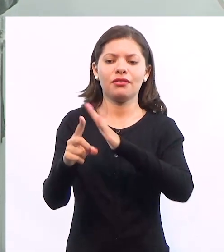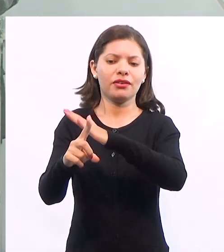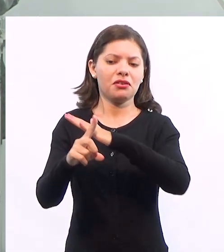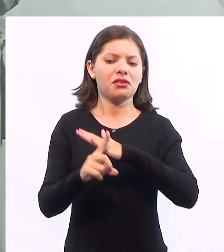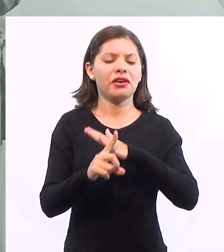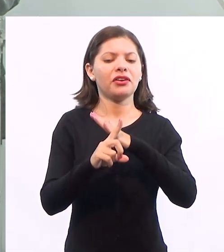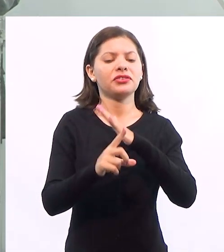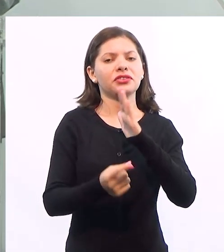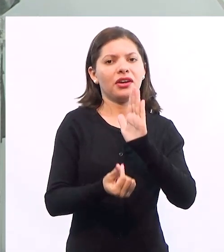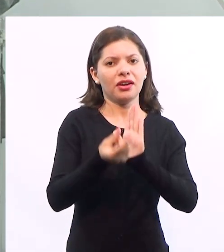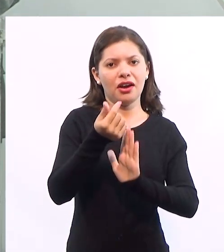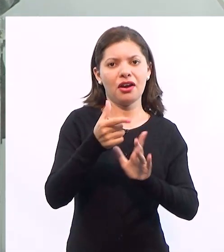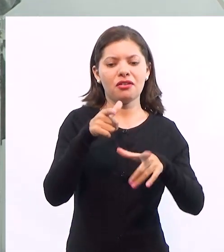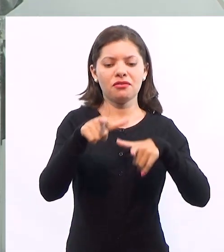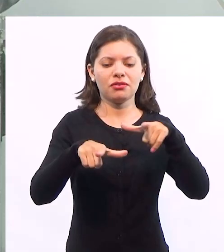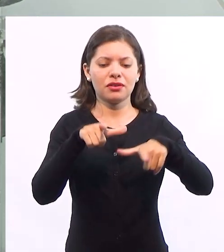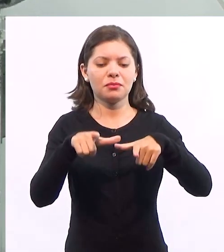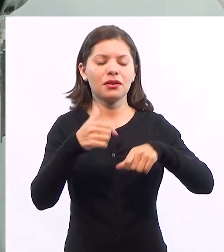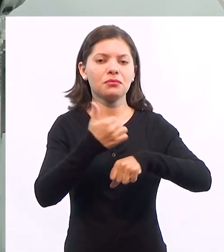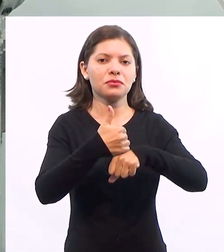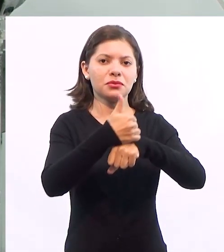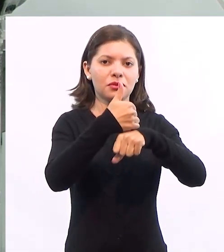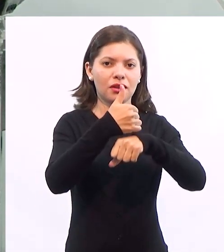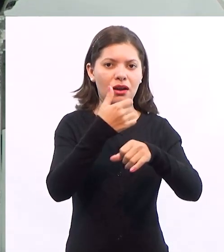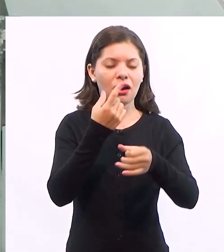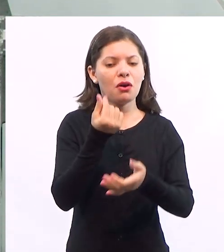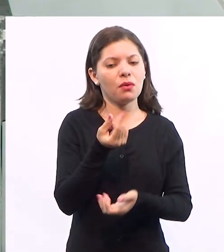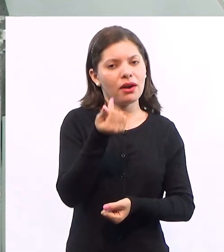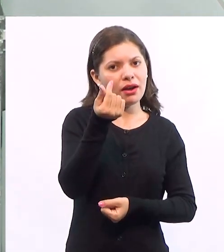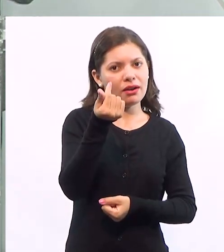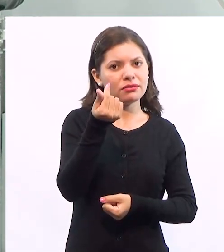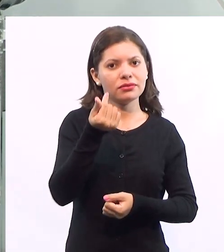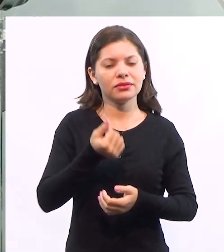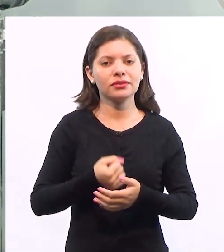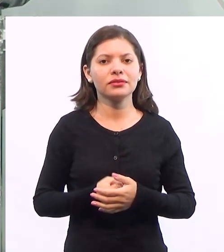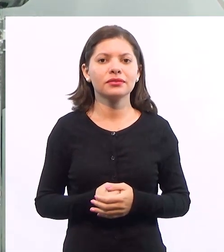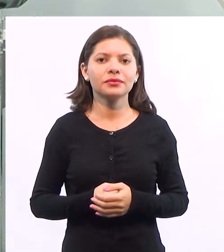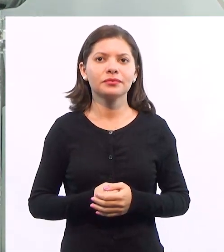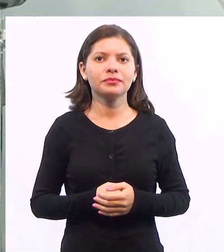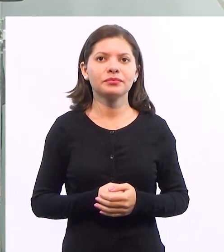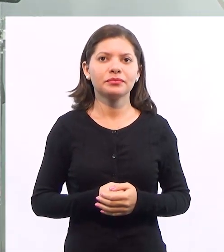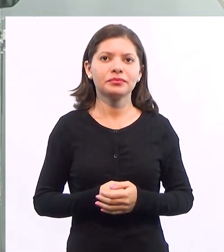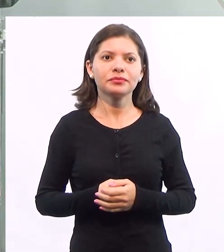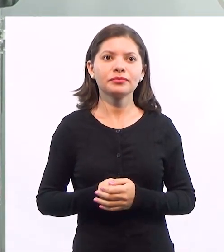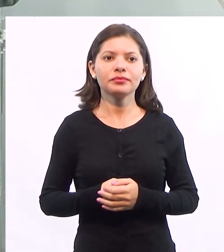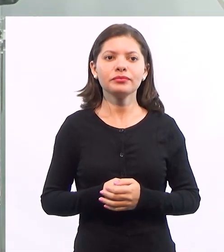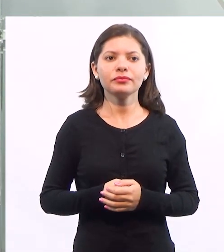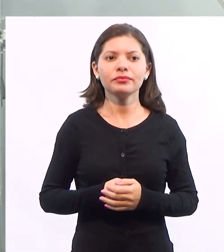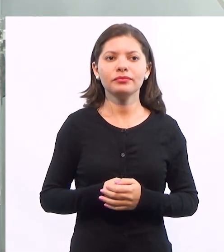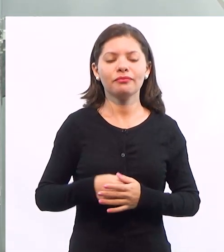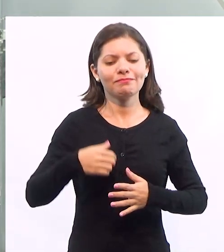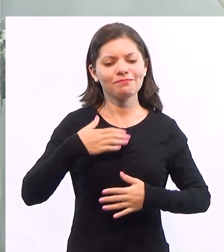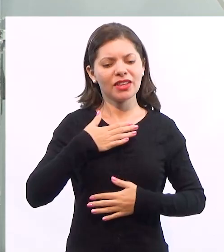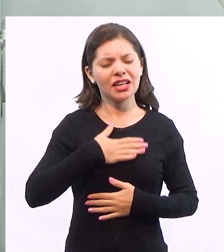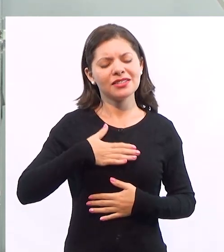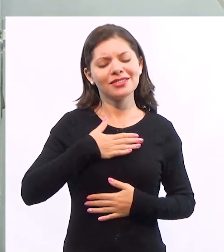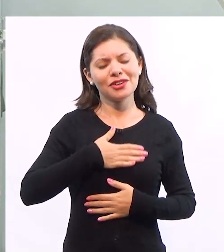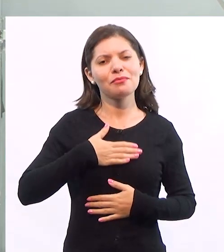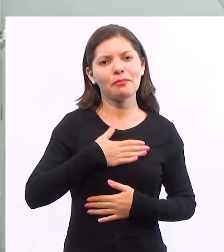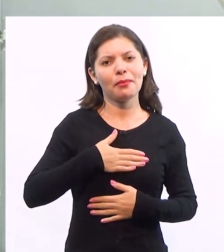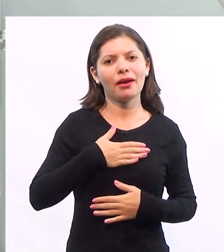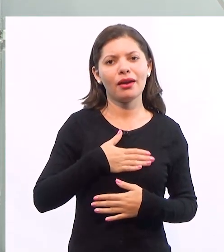ganhava? Ganhava. O trabalhador ganhava? Ganhava, porque ele se sentia bem. Ele se sentia bem tratado e não só como mais